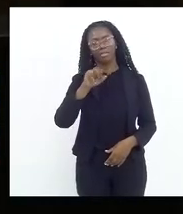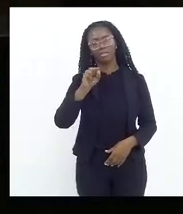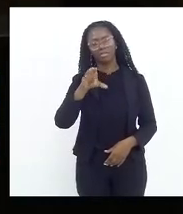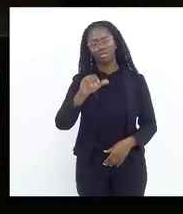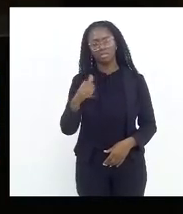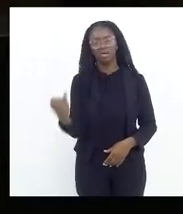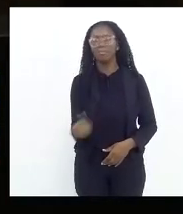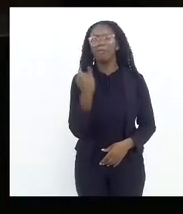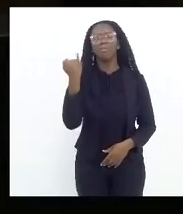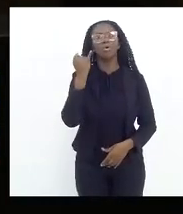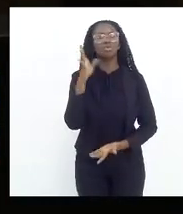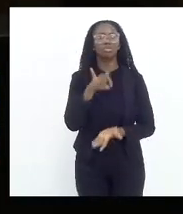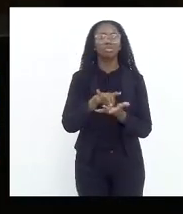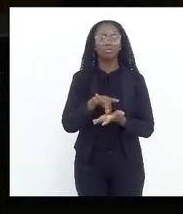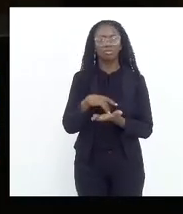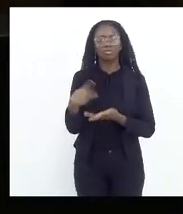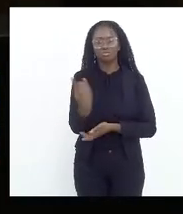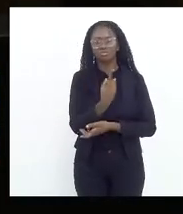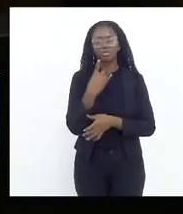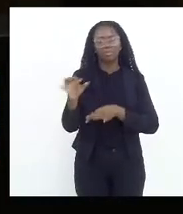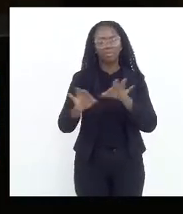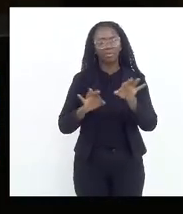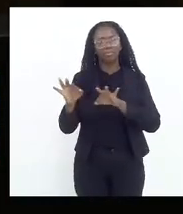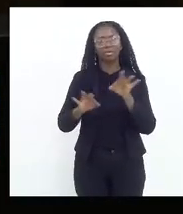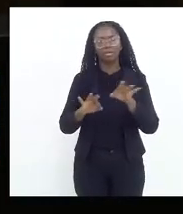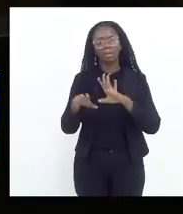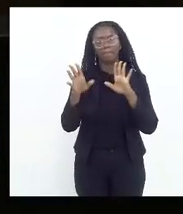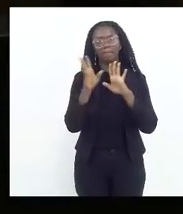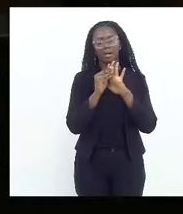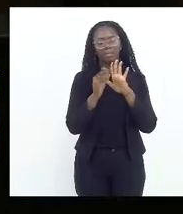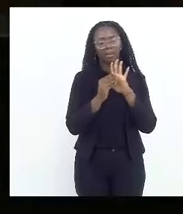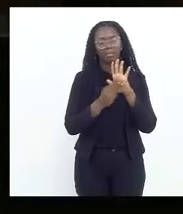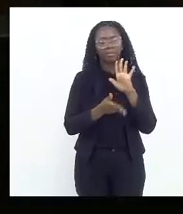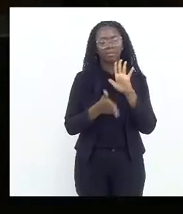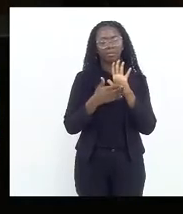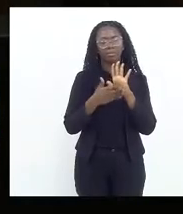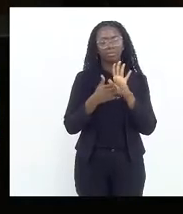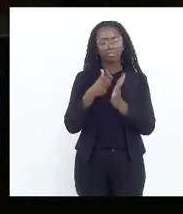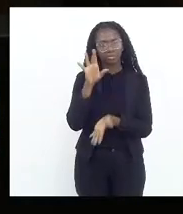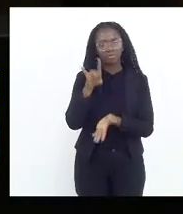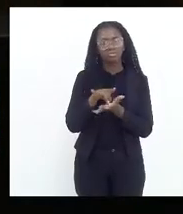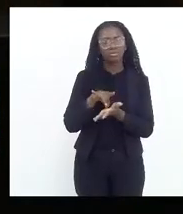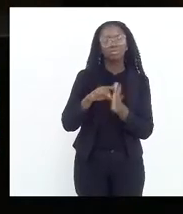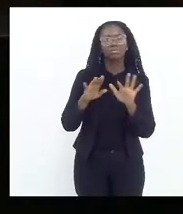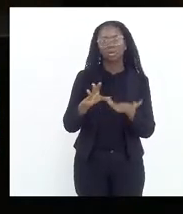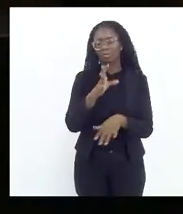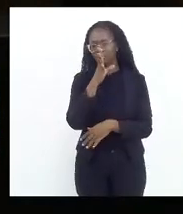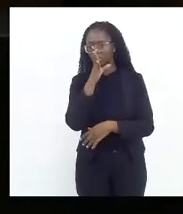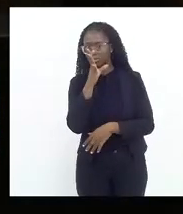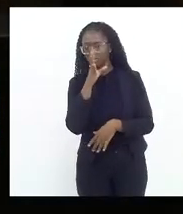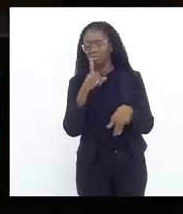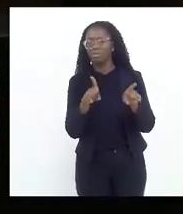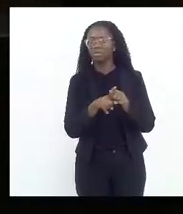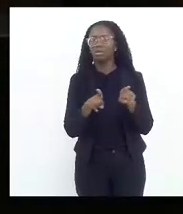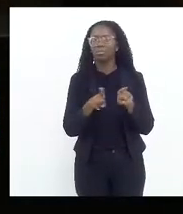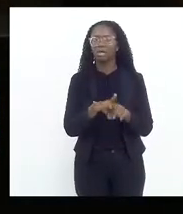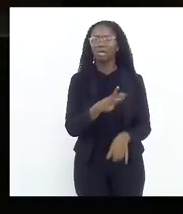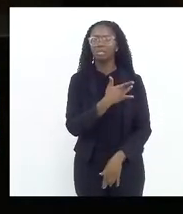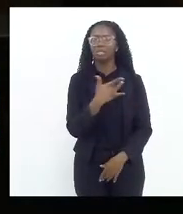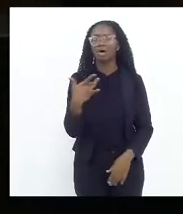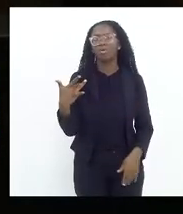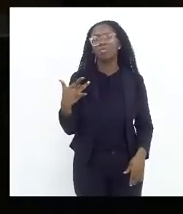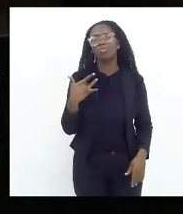importante. Nós estamos construindo essa pauta de maneira concreta, mas observar o quanto a saúde da